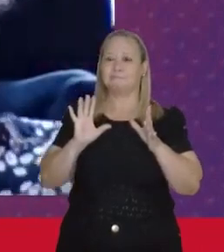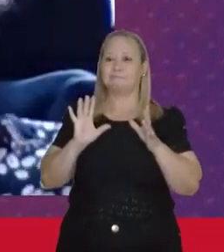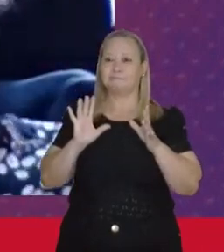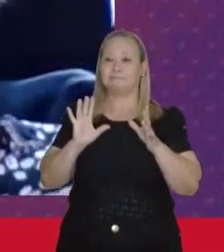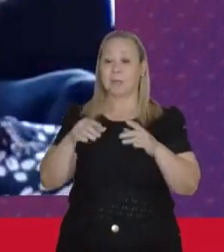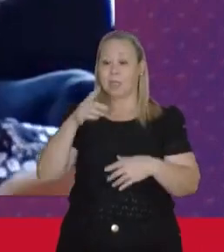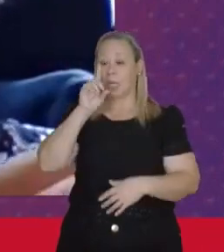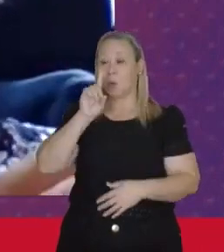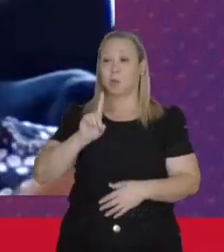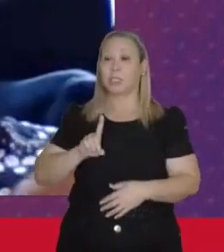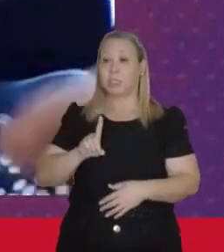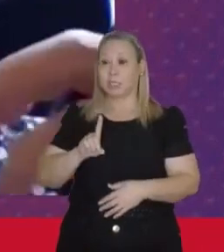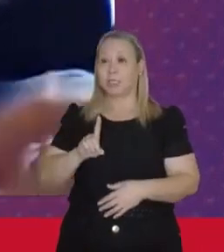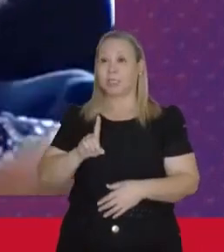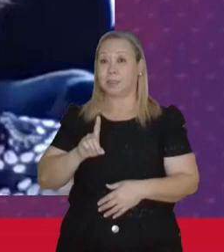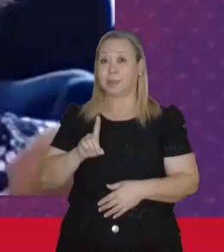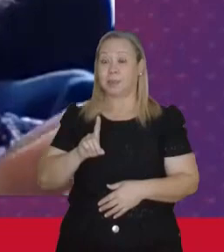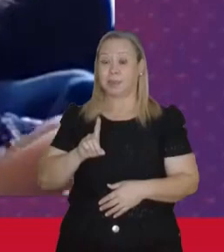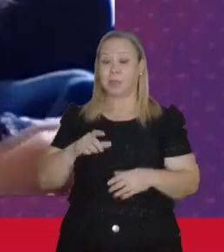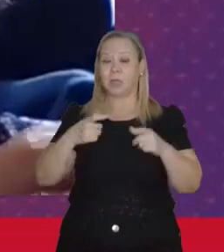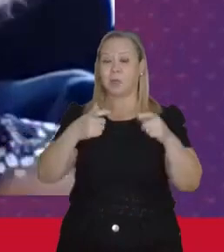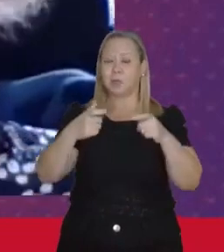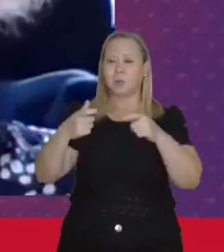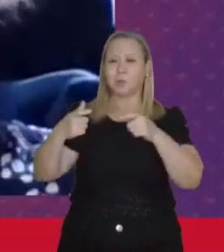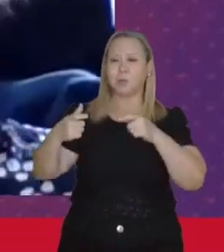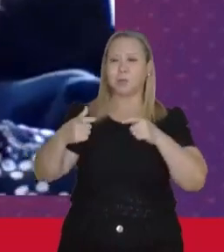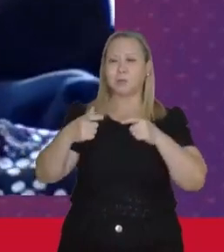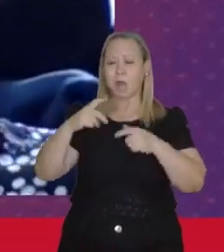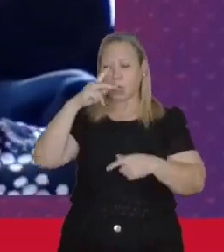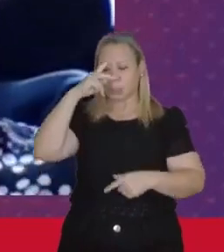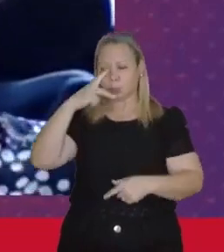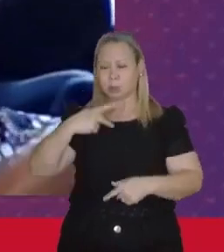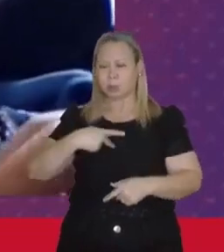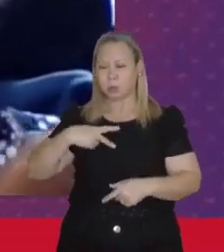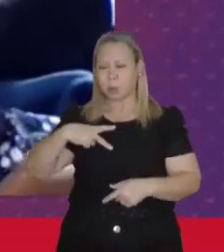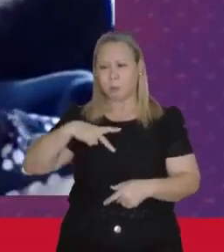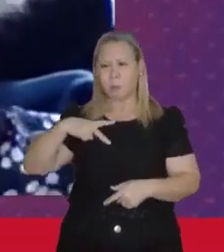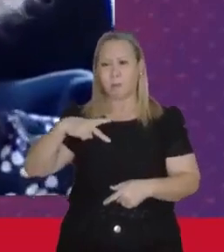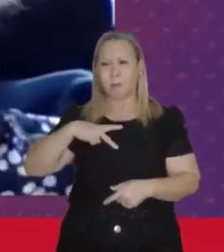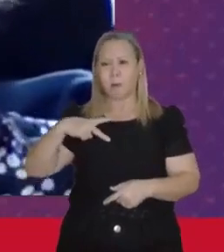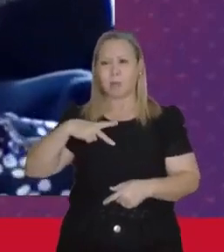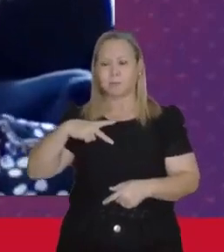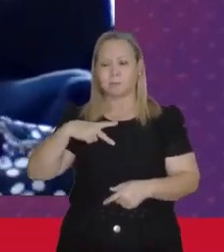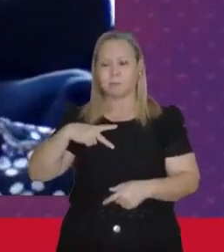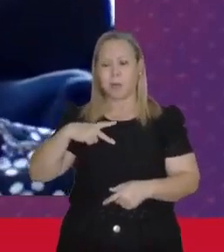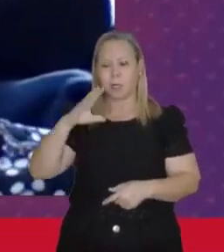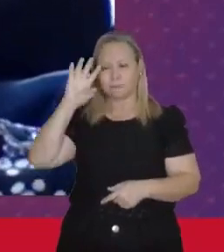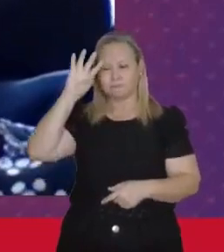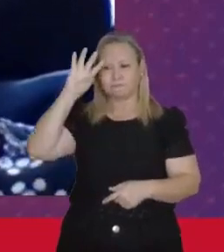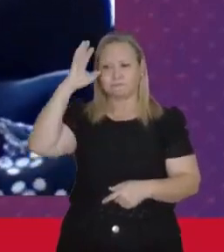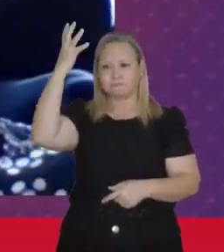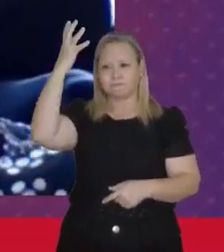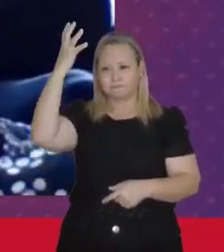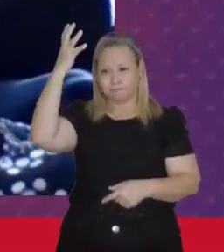e o direito no espaço privado de decidir